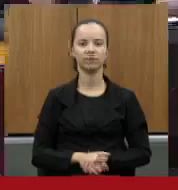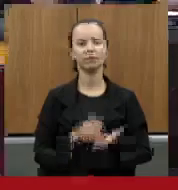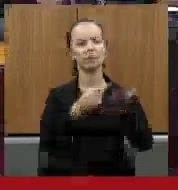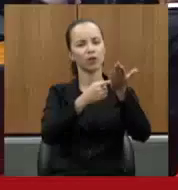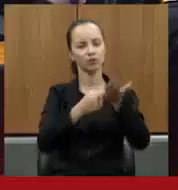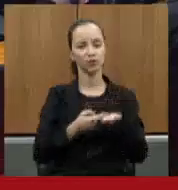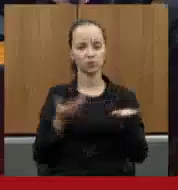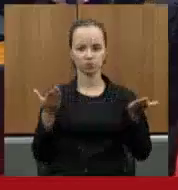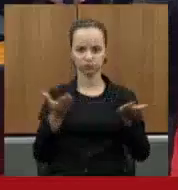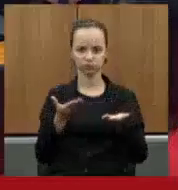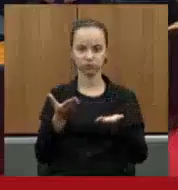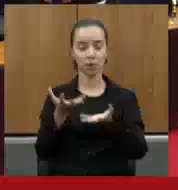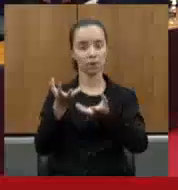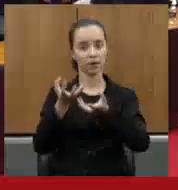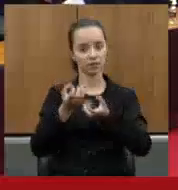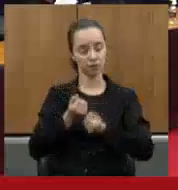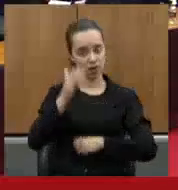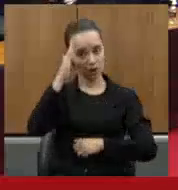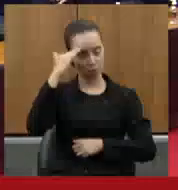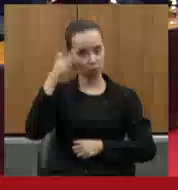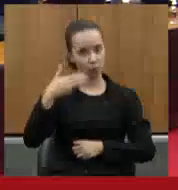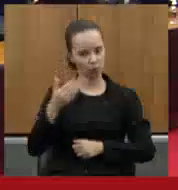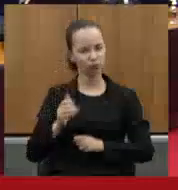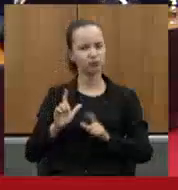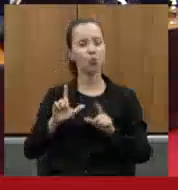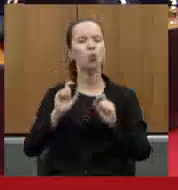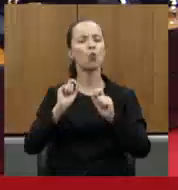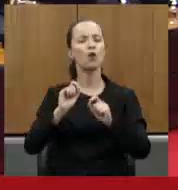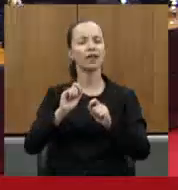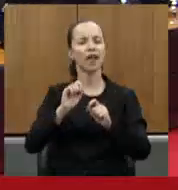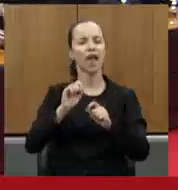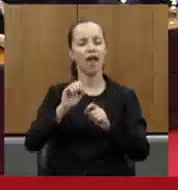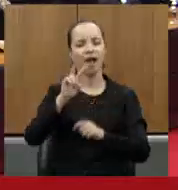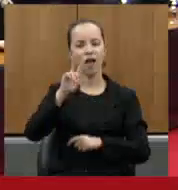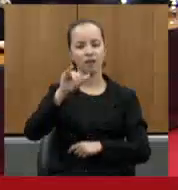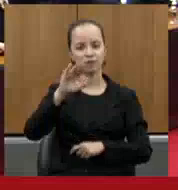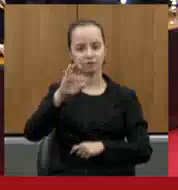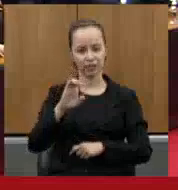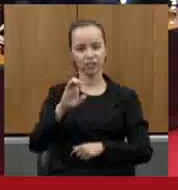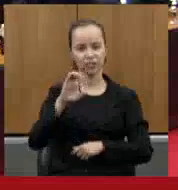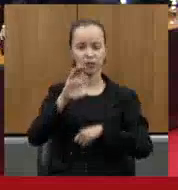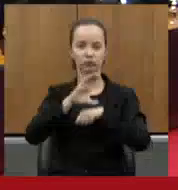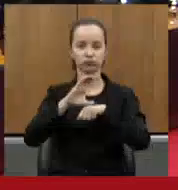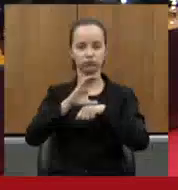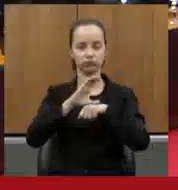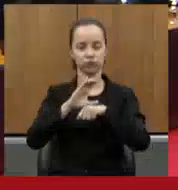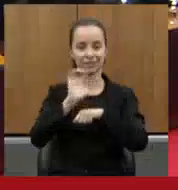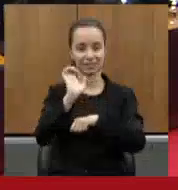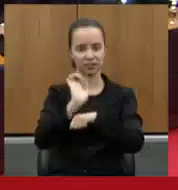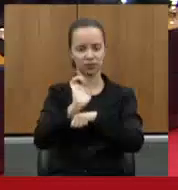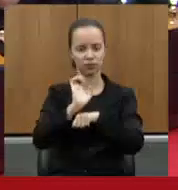Convidamos agora para receber a homenagem a vice-presidente da Comissão da Constituinte Estadual de